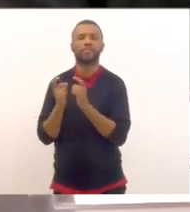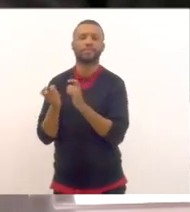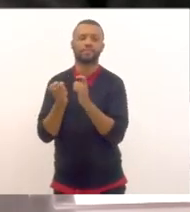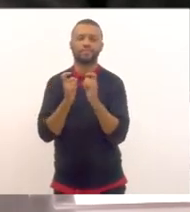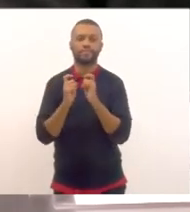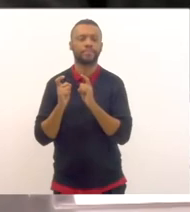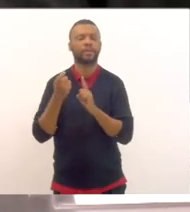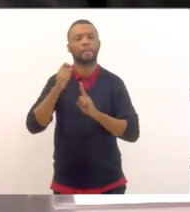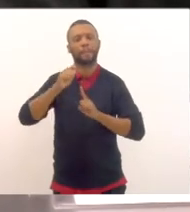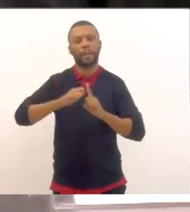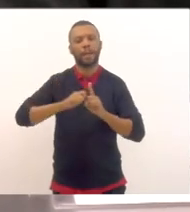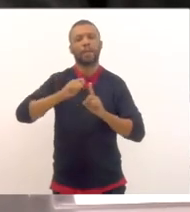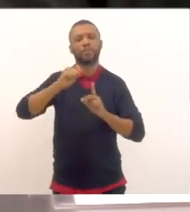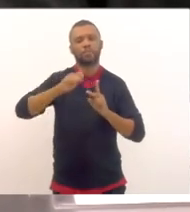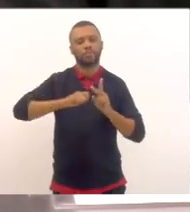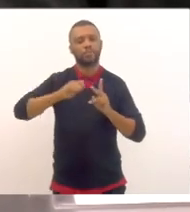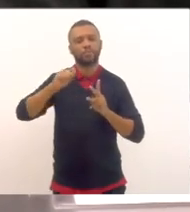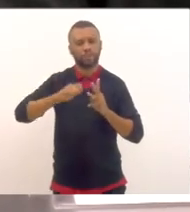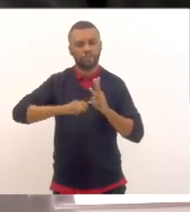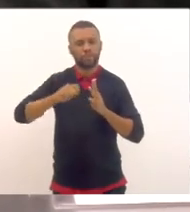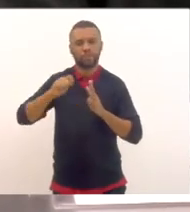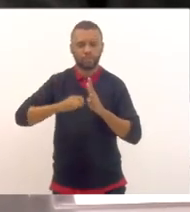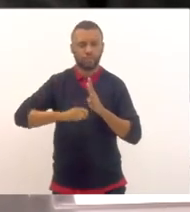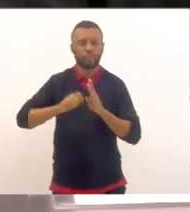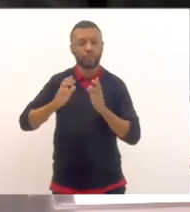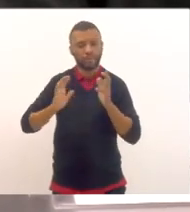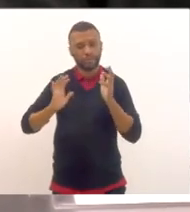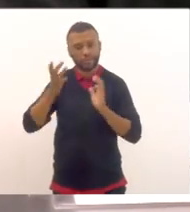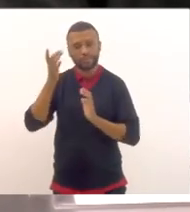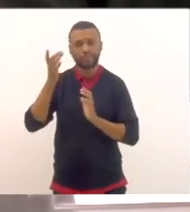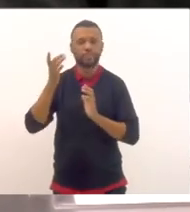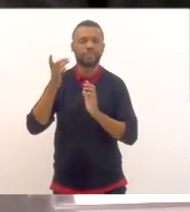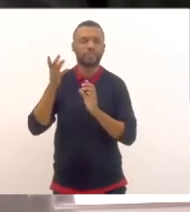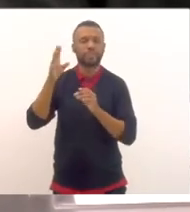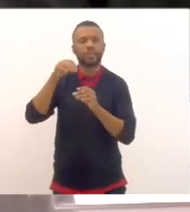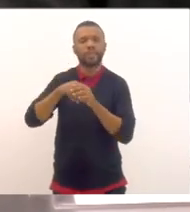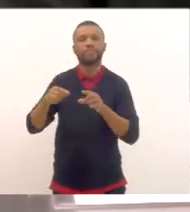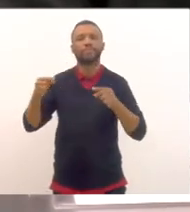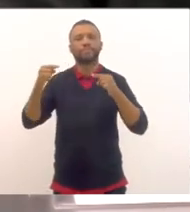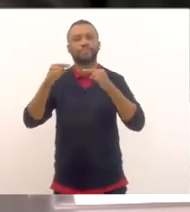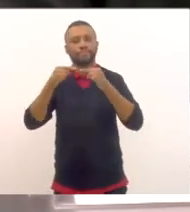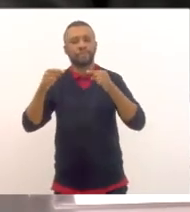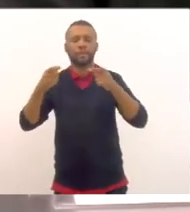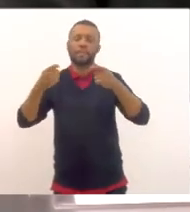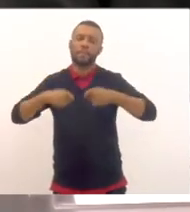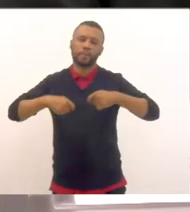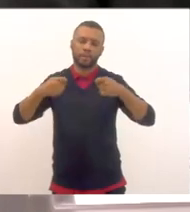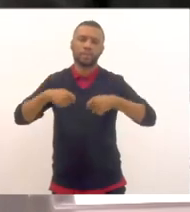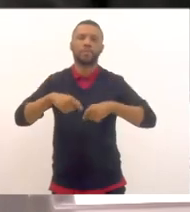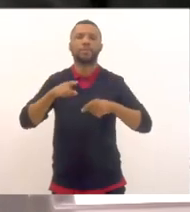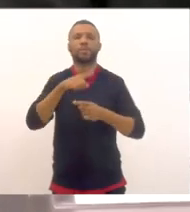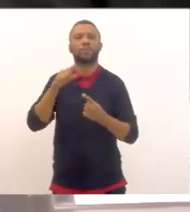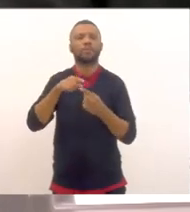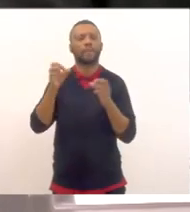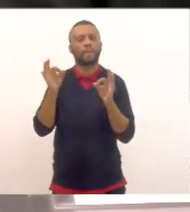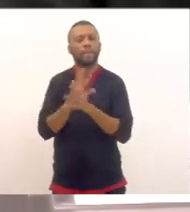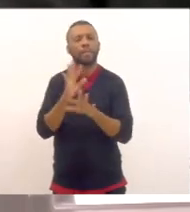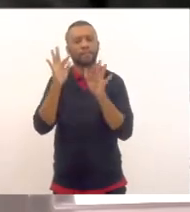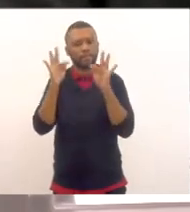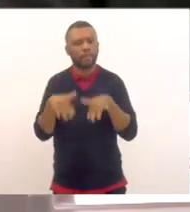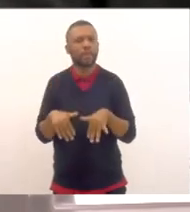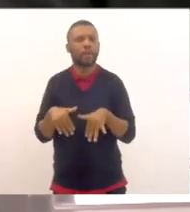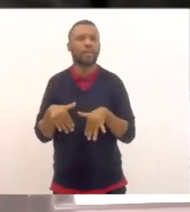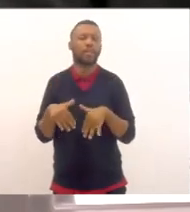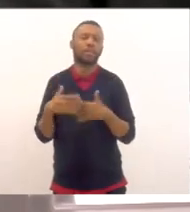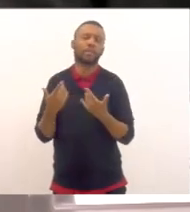mensalmente para que as coisas que possa acontecer dentro da velocidade necessária para esse ti vá o tabaco música